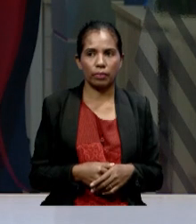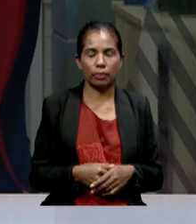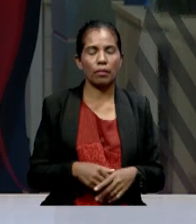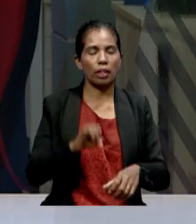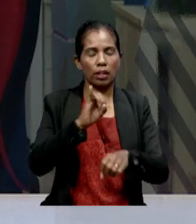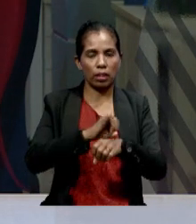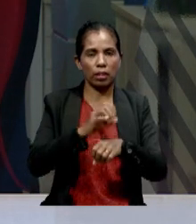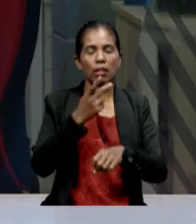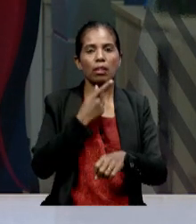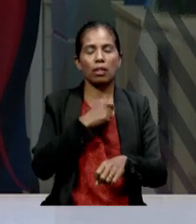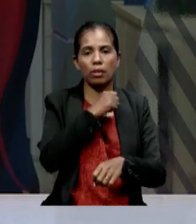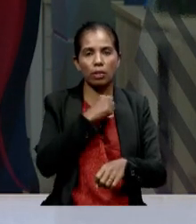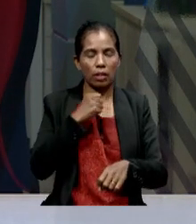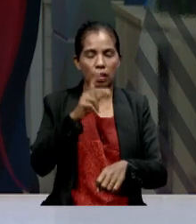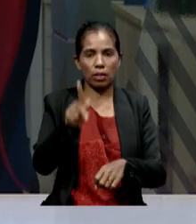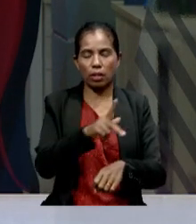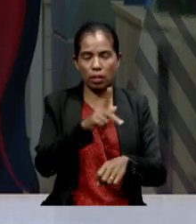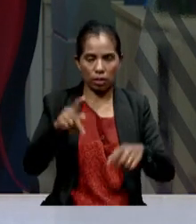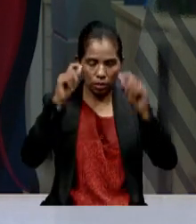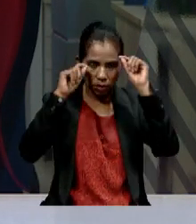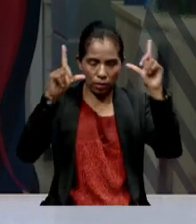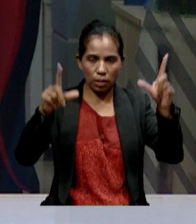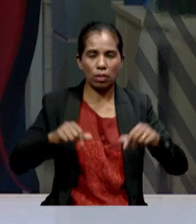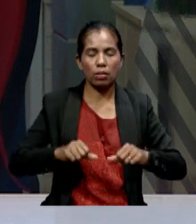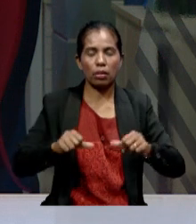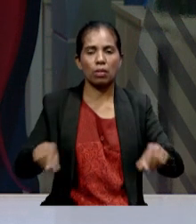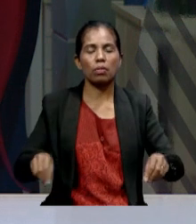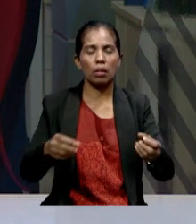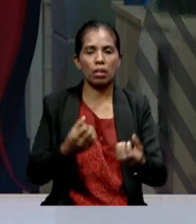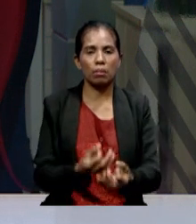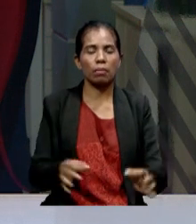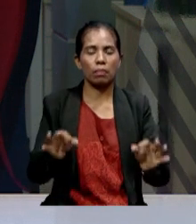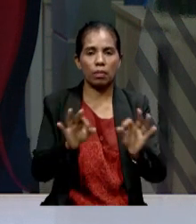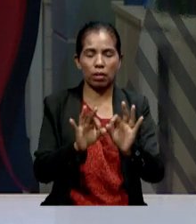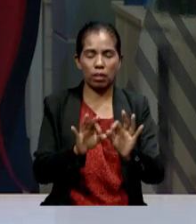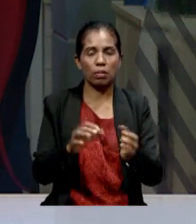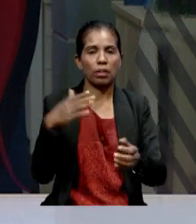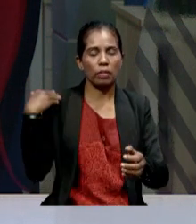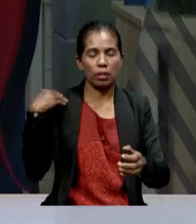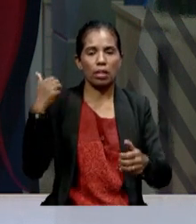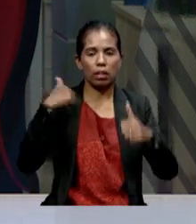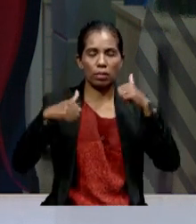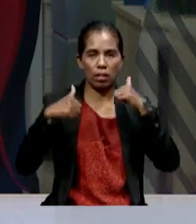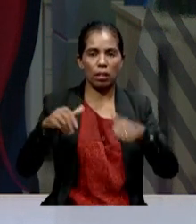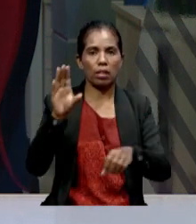Igreja Católica Timor-Leste continua a sua importância para o envolvimento da juventude e a atividade uma credanian.